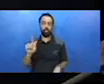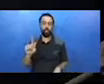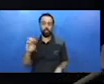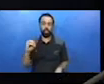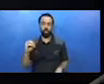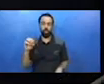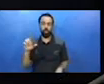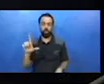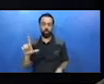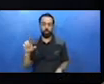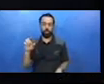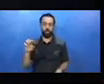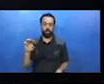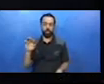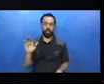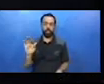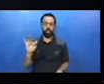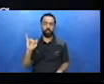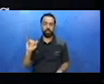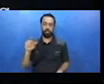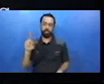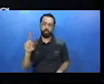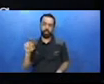com um golfinho.